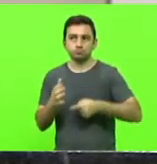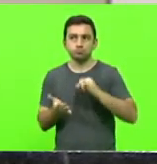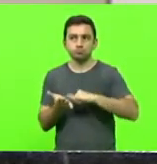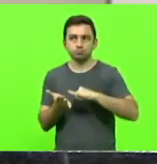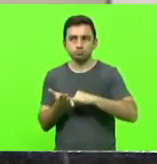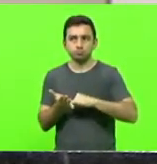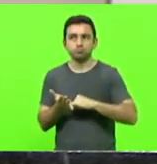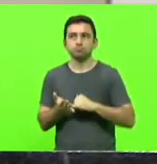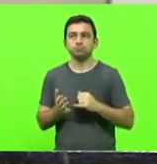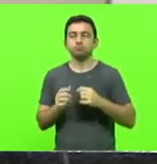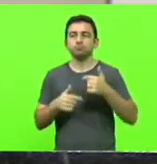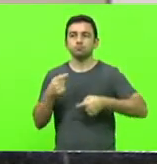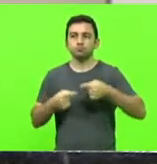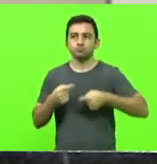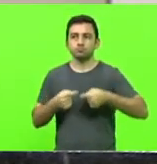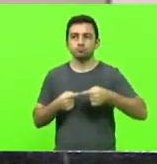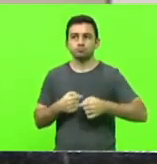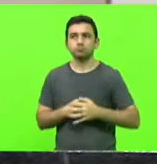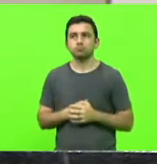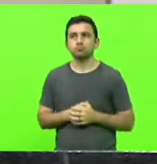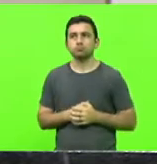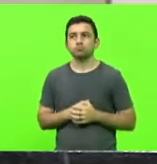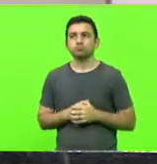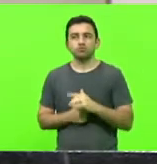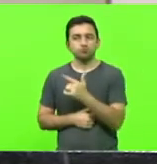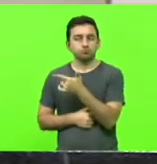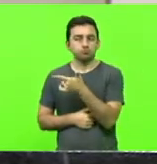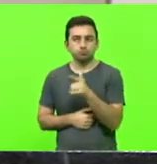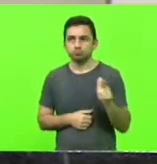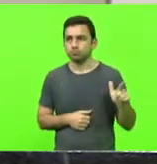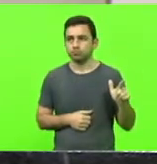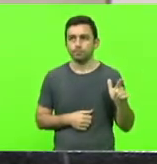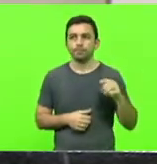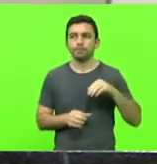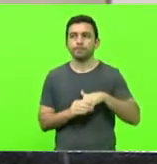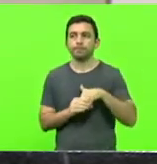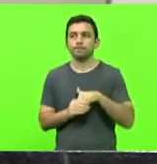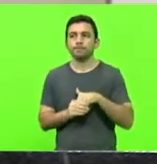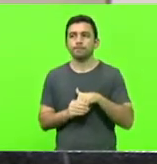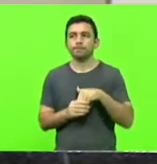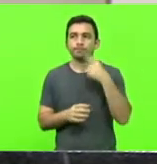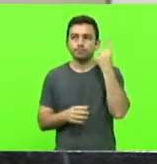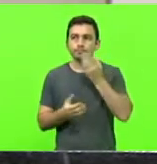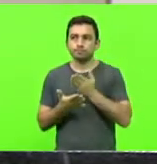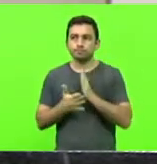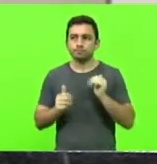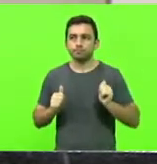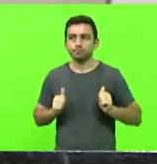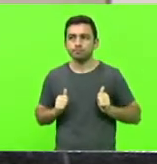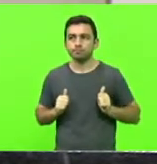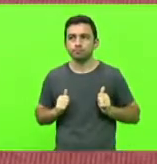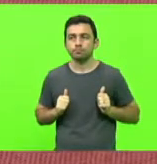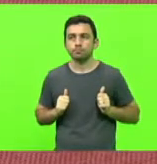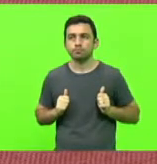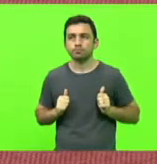Em discussão. Não havendo quem queira discutir, em votação. Deputados que aprovam, permaneçam como se